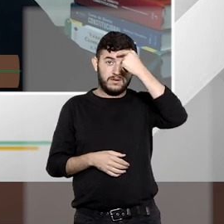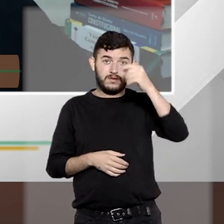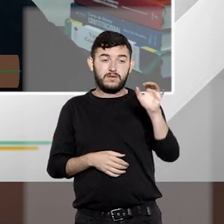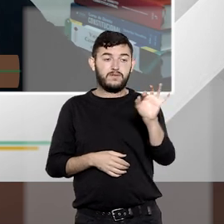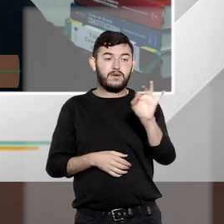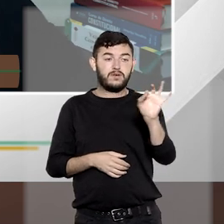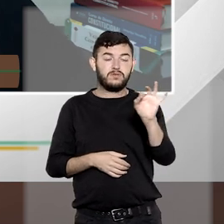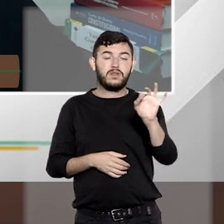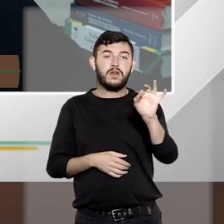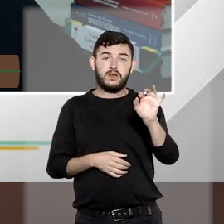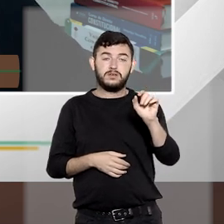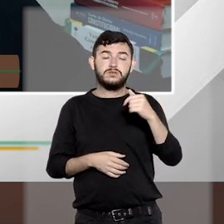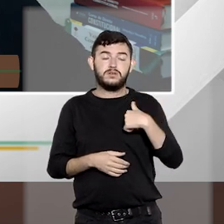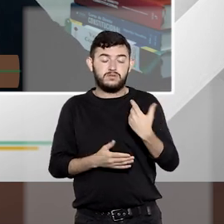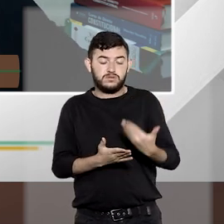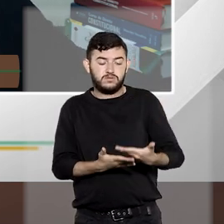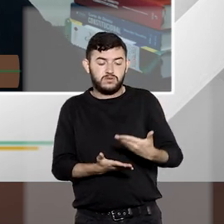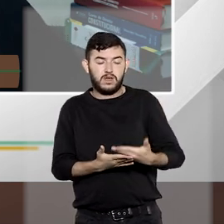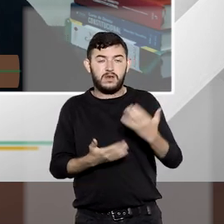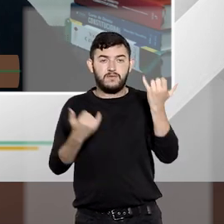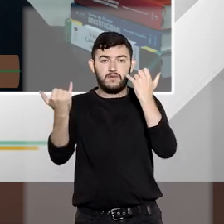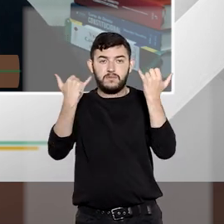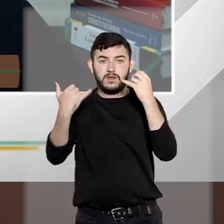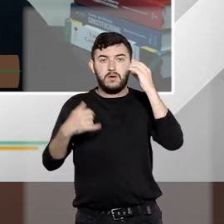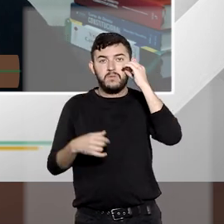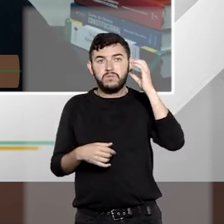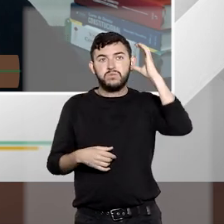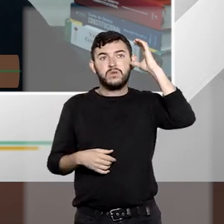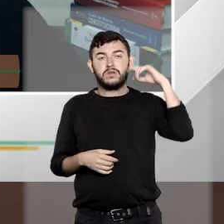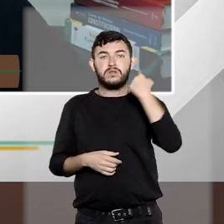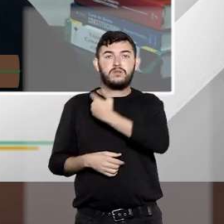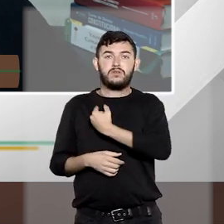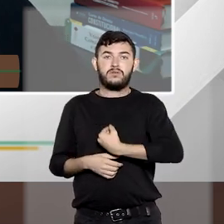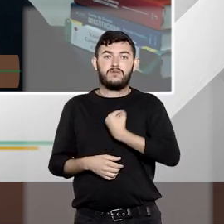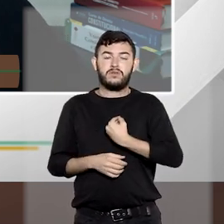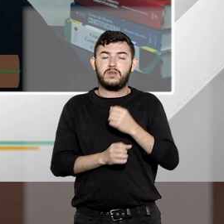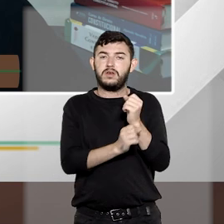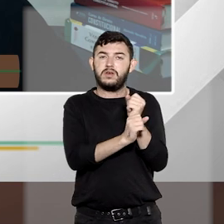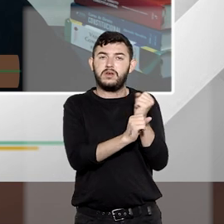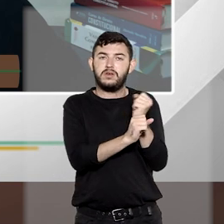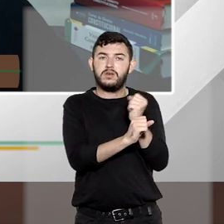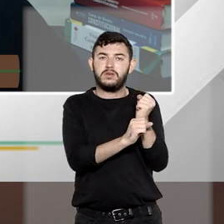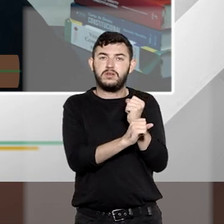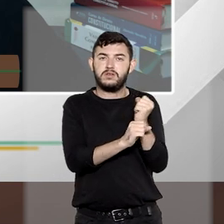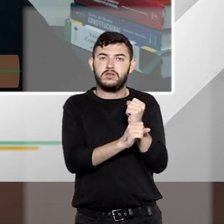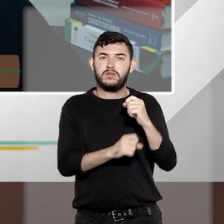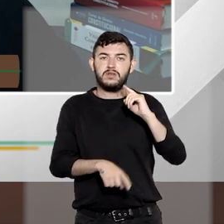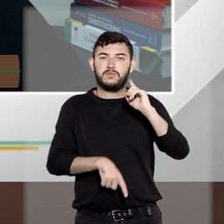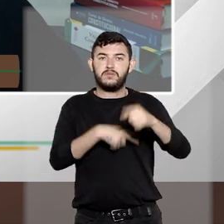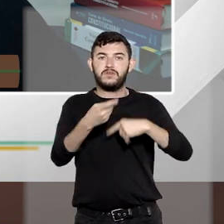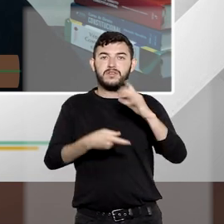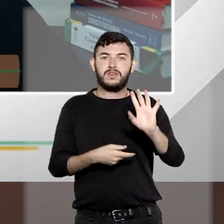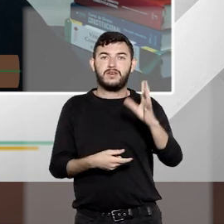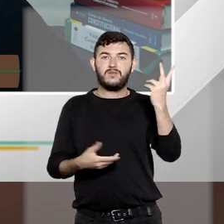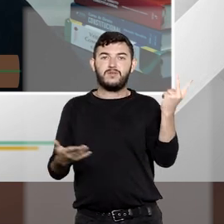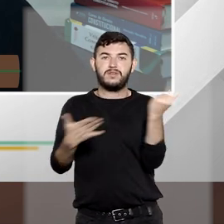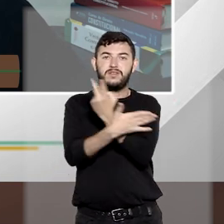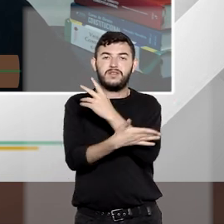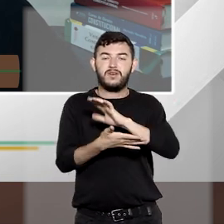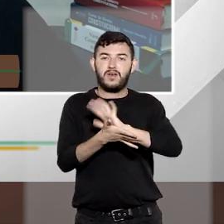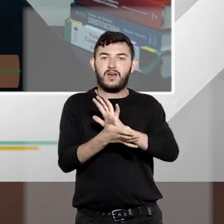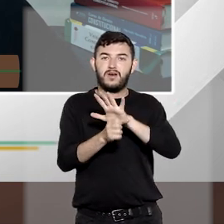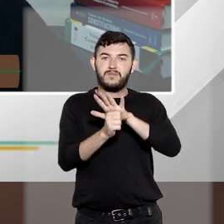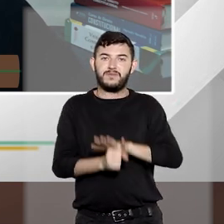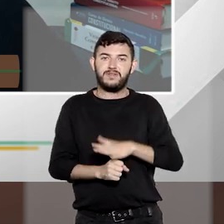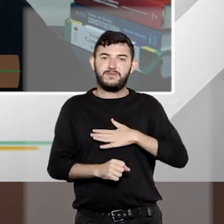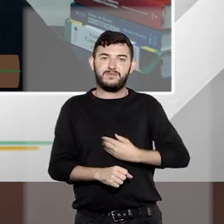dedicar, de me debruçar sobre esse conhecimento. A gente está aqui já há alguns anos aí de jornada, né, depois daqueles episódios de humilhação. Entretanto, não são